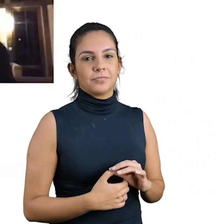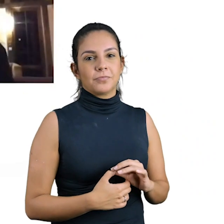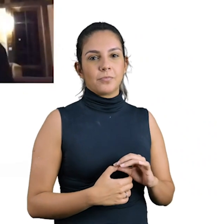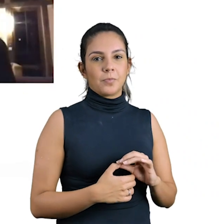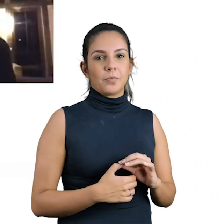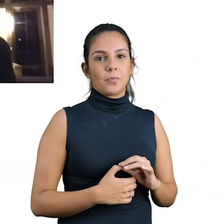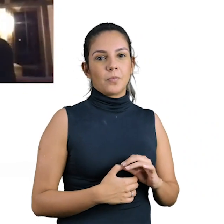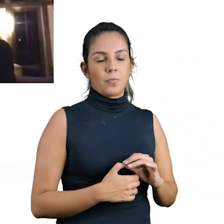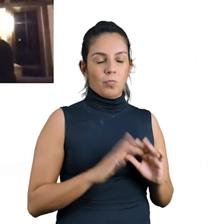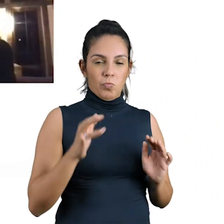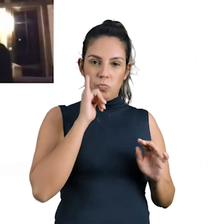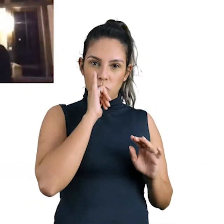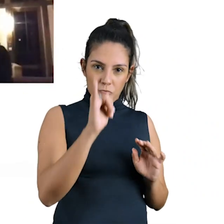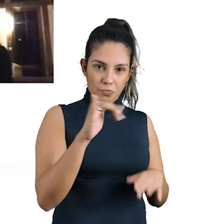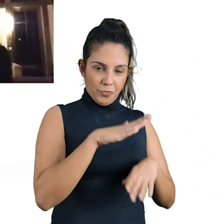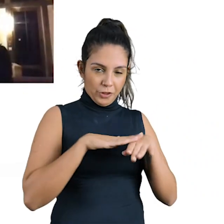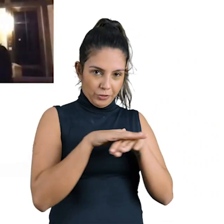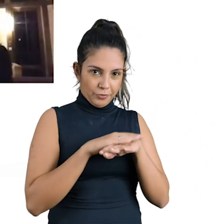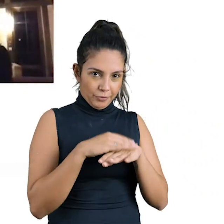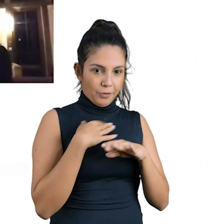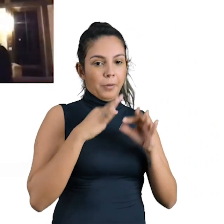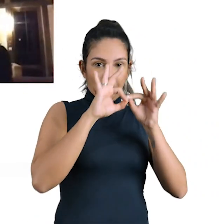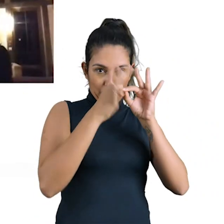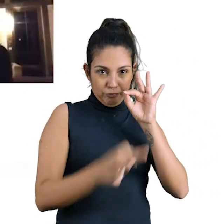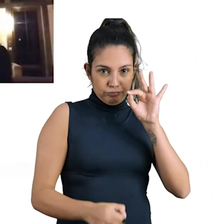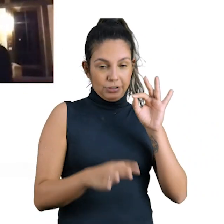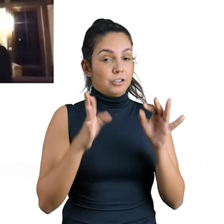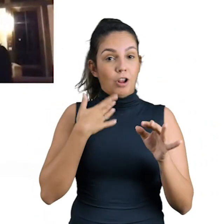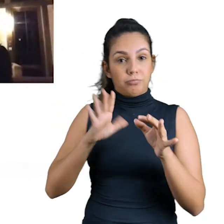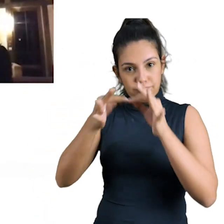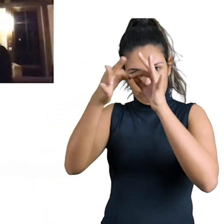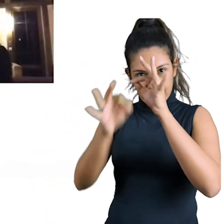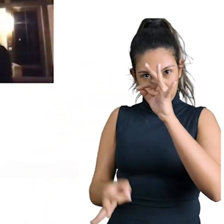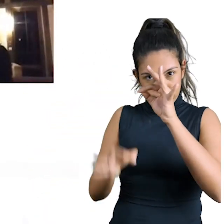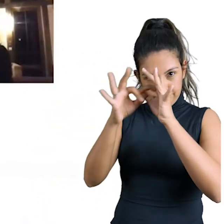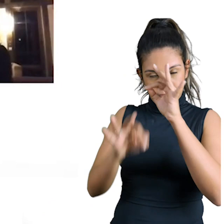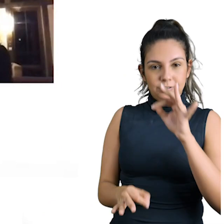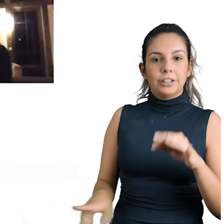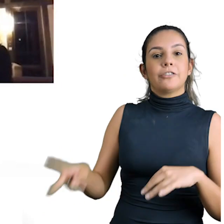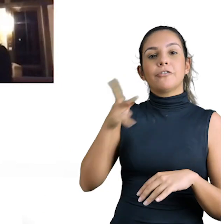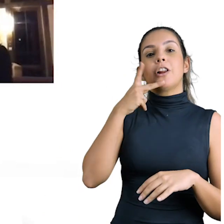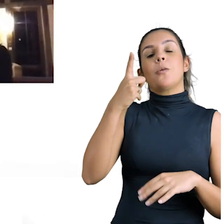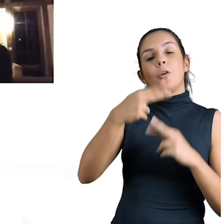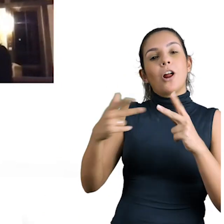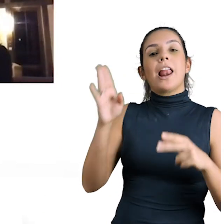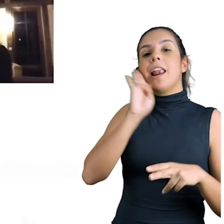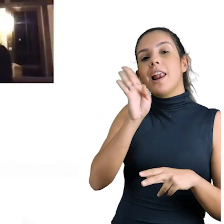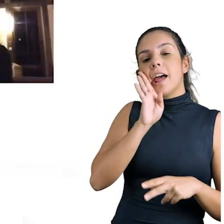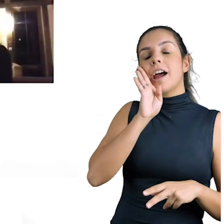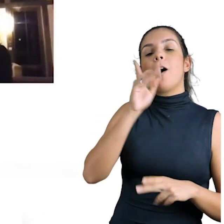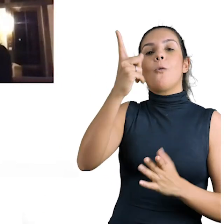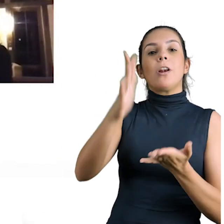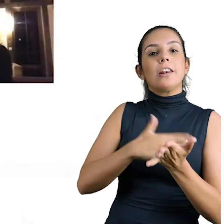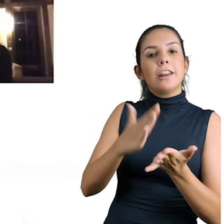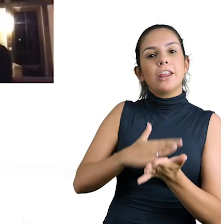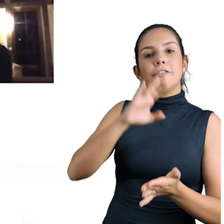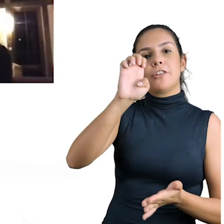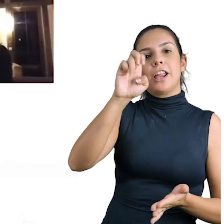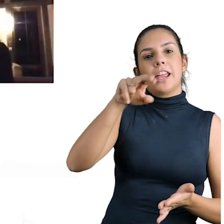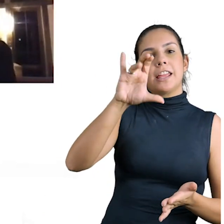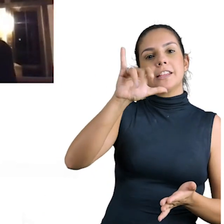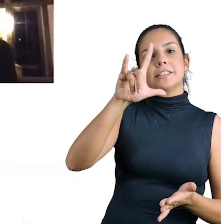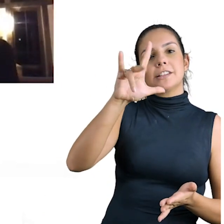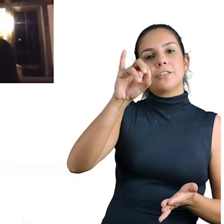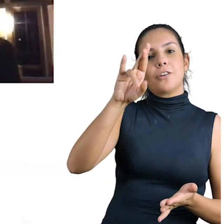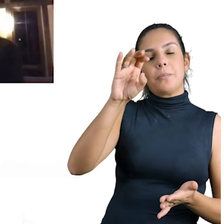você podia, já que eu já anunciei nessa conversa fiada que eu fiquei aqui, eu falei que você ia falar uma coisa legal de uma enciclopédia.